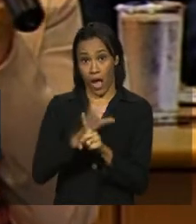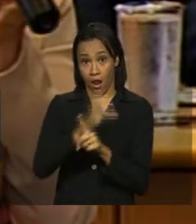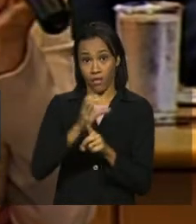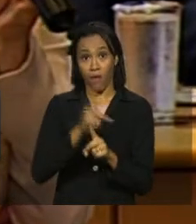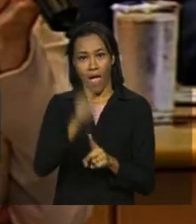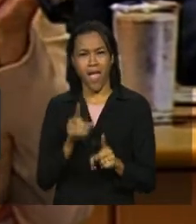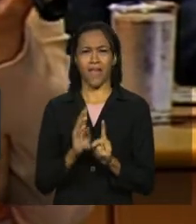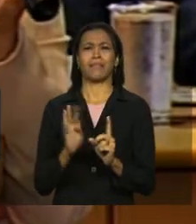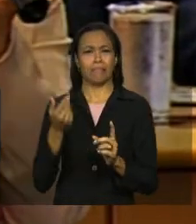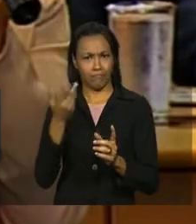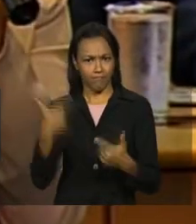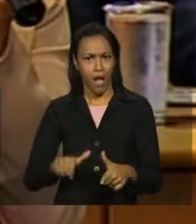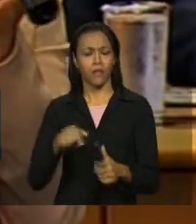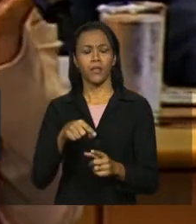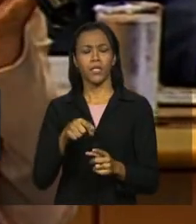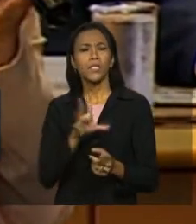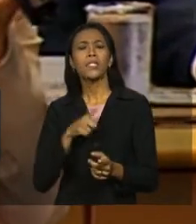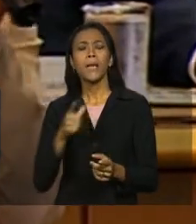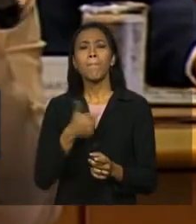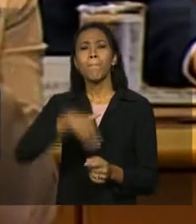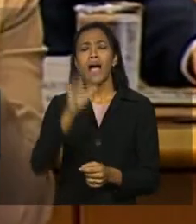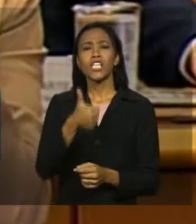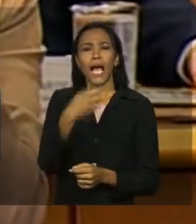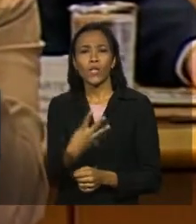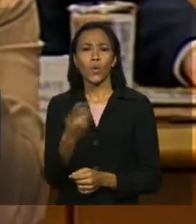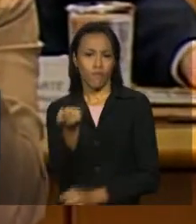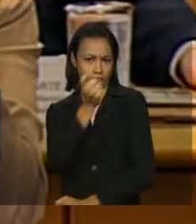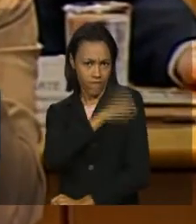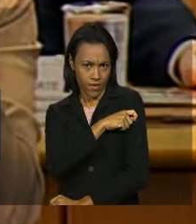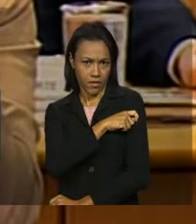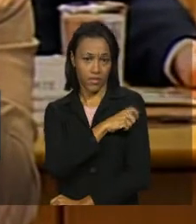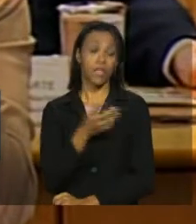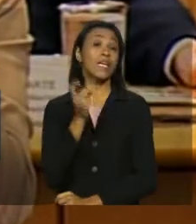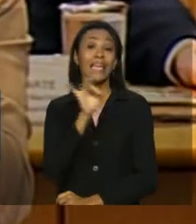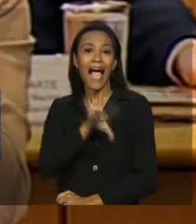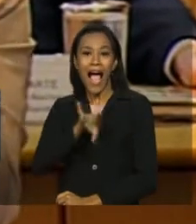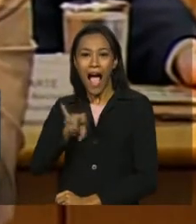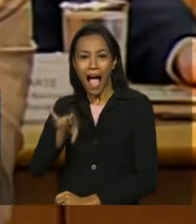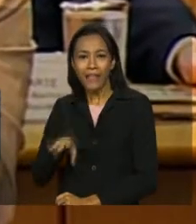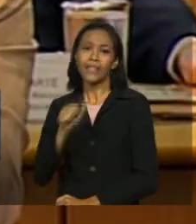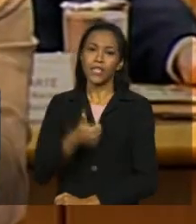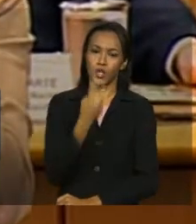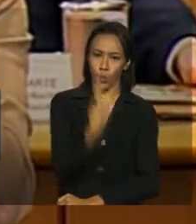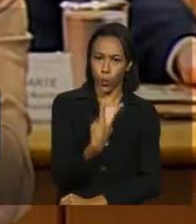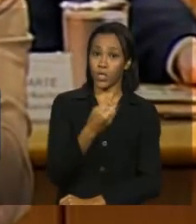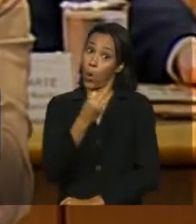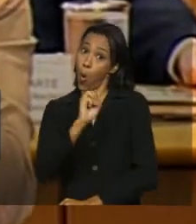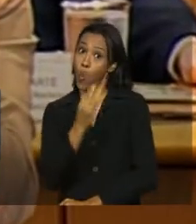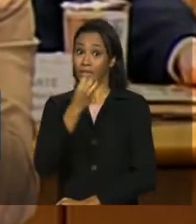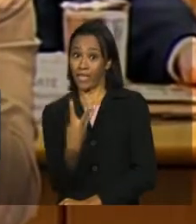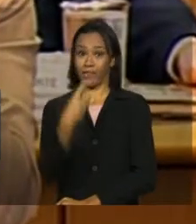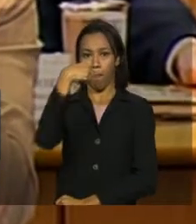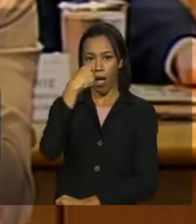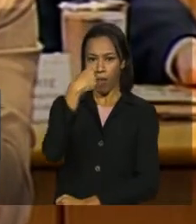hoje um calendário complexo aonde nós oferecemos mais de 14 vacinas e cada vacina tem de duas a três doses e